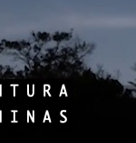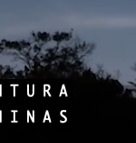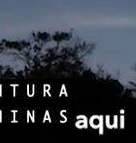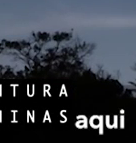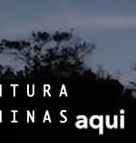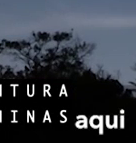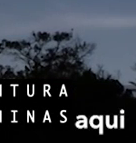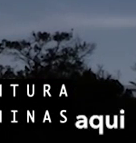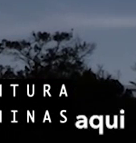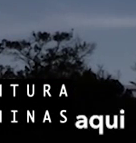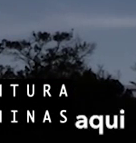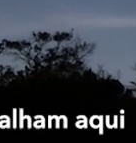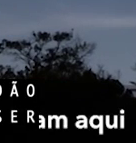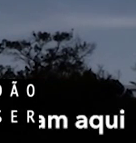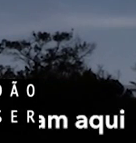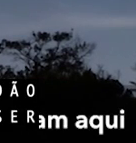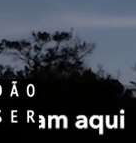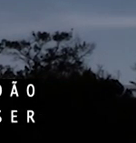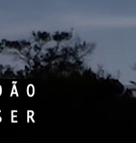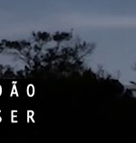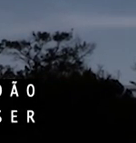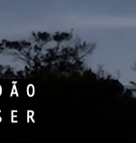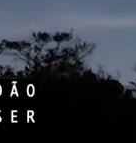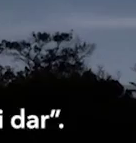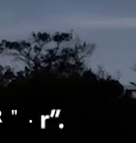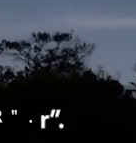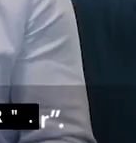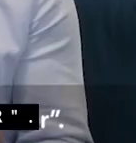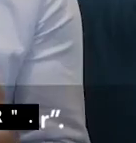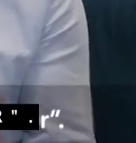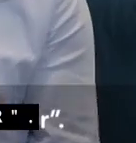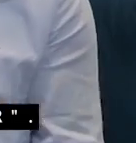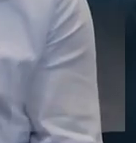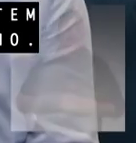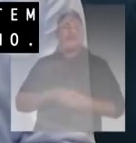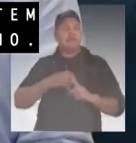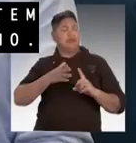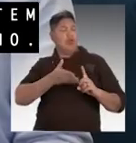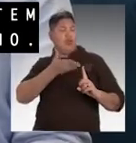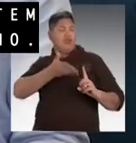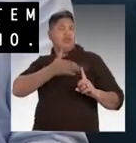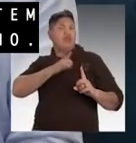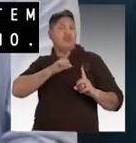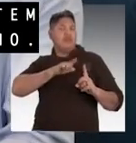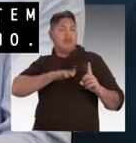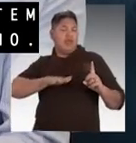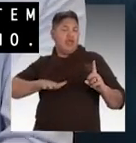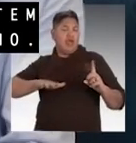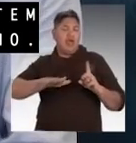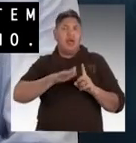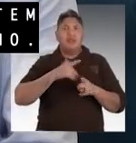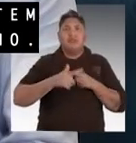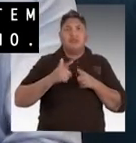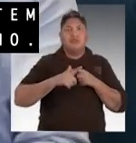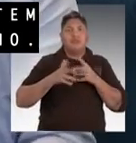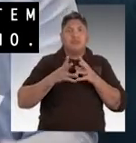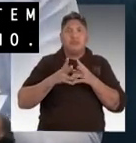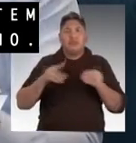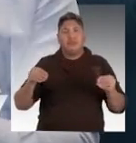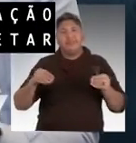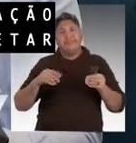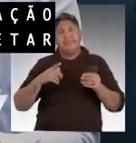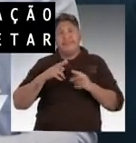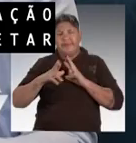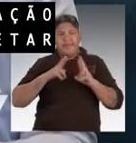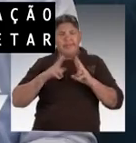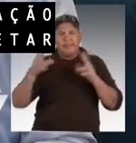falou: todas as meninas que trabalham aqui dão pra mim, e não vai ser você que não vai dar. O assédio, ele tem várias áreas de dano. Uma vez